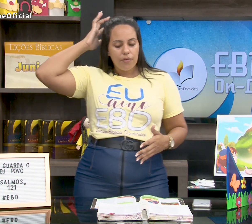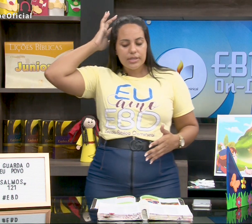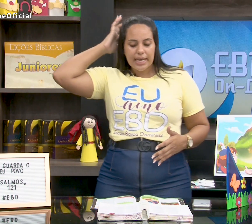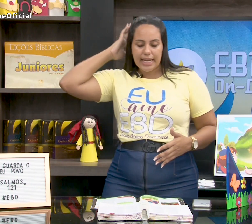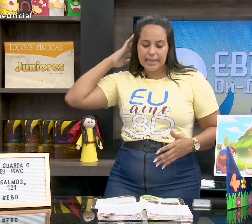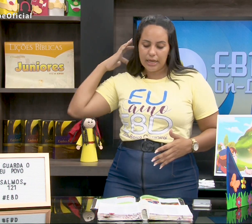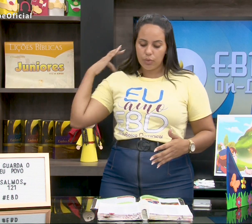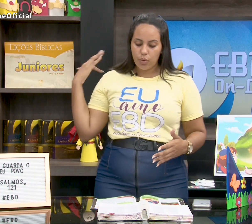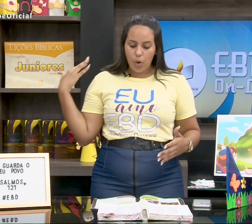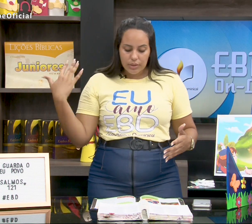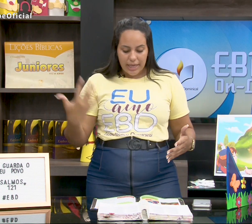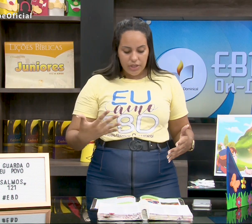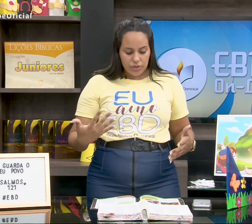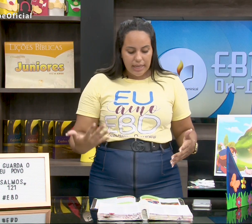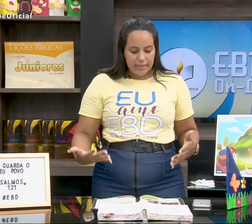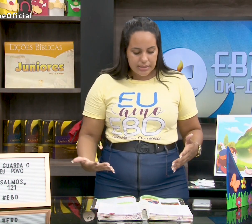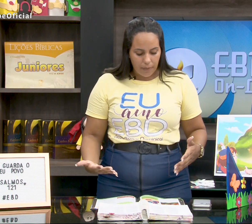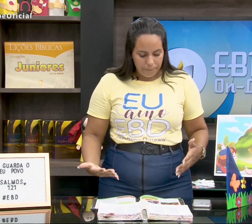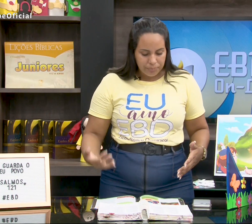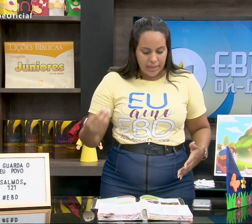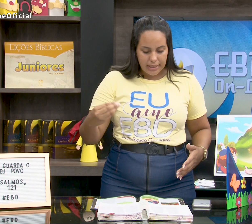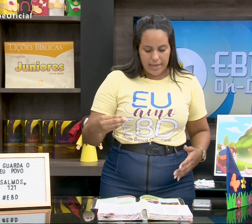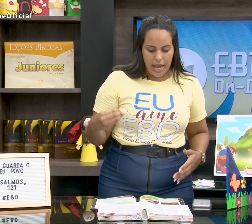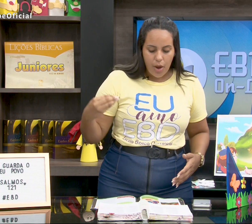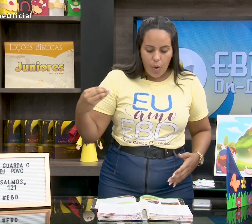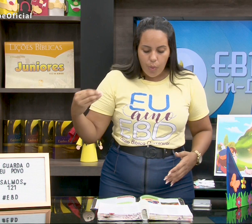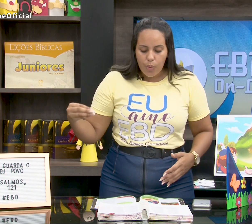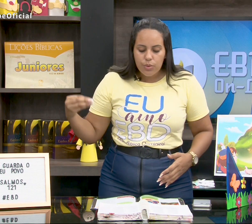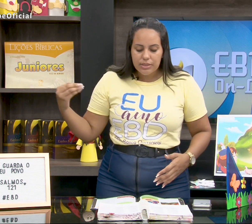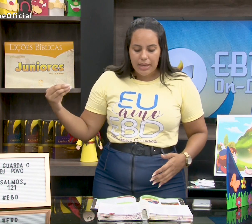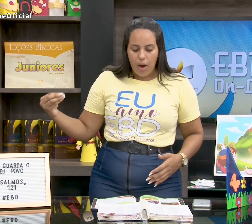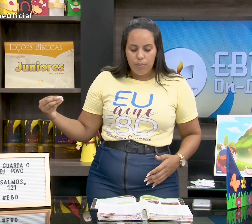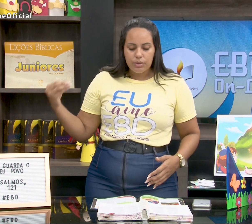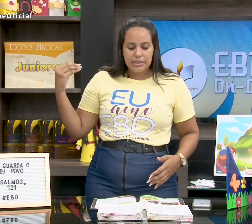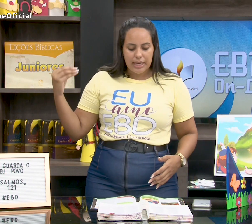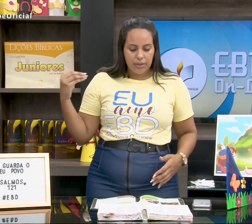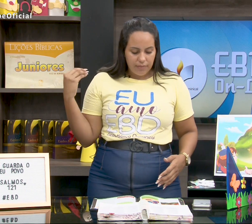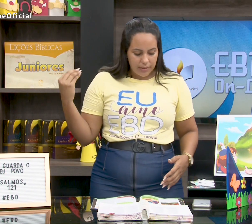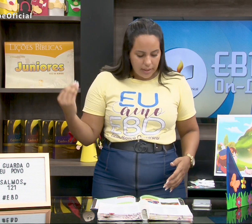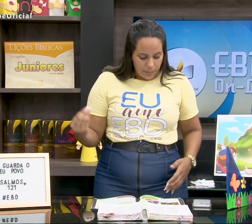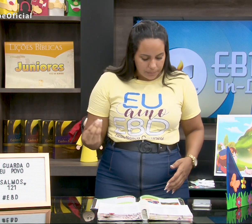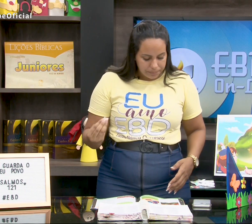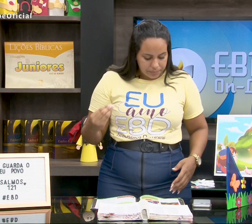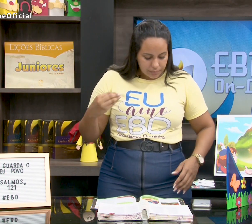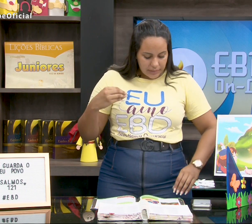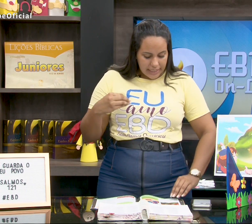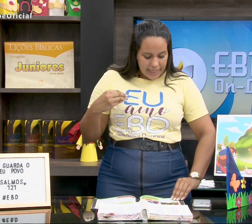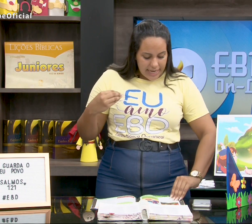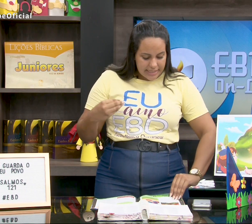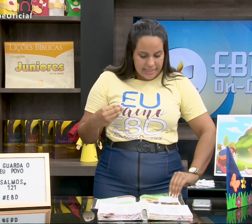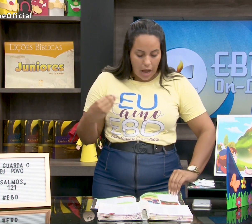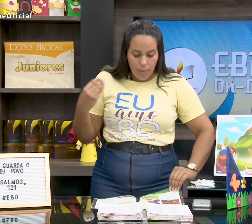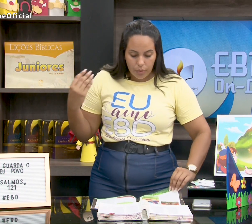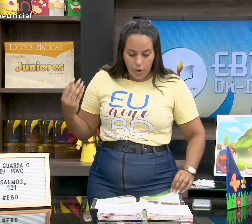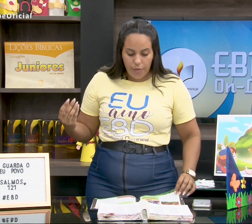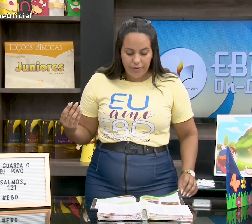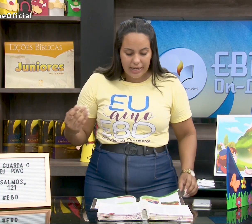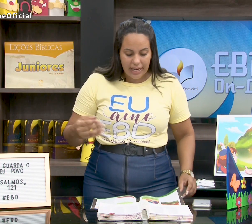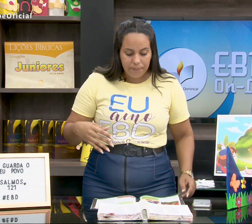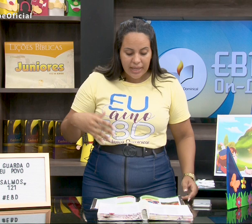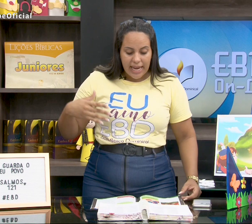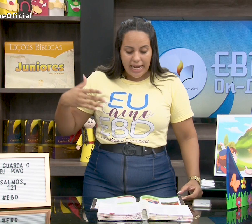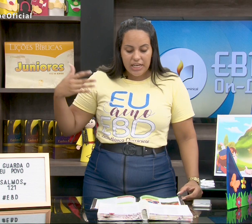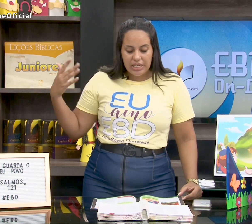introdutória, você entra num contexto da lição, que é o Salmo 121. E esse salmo, como